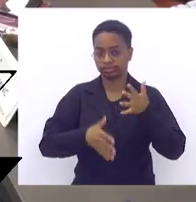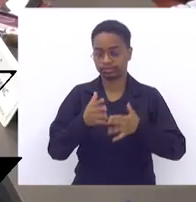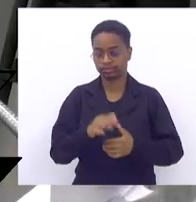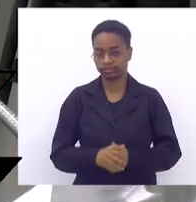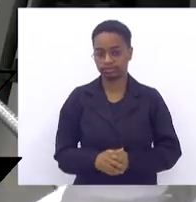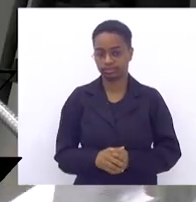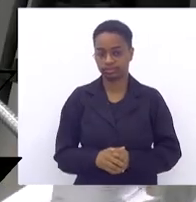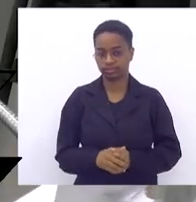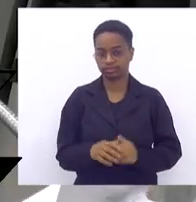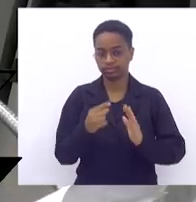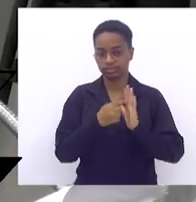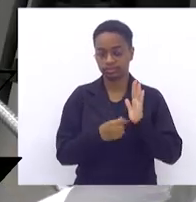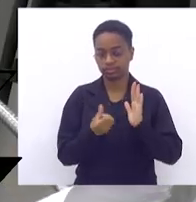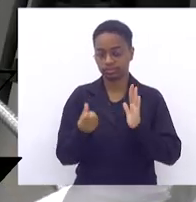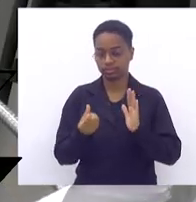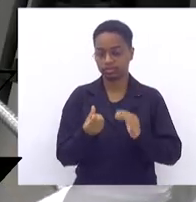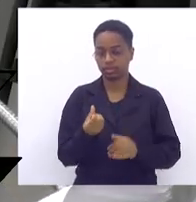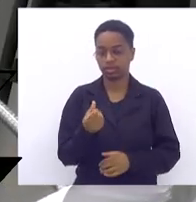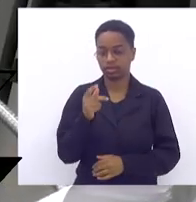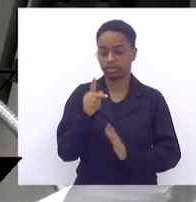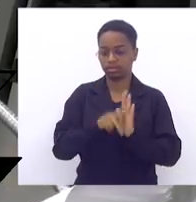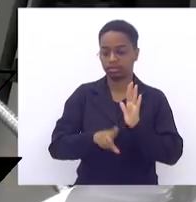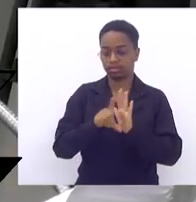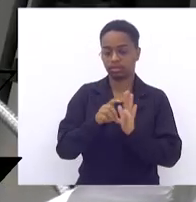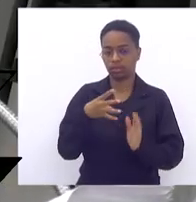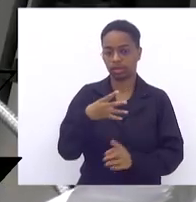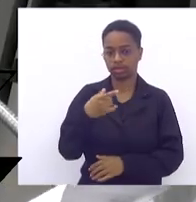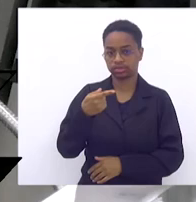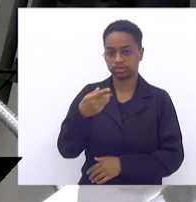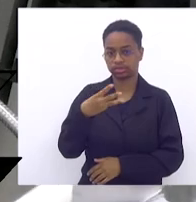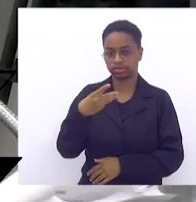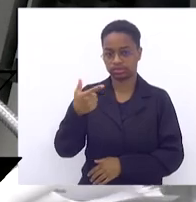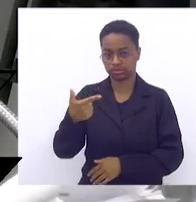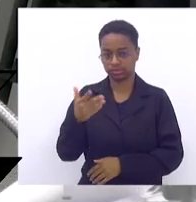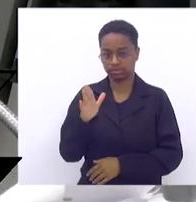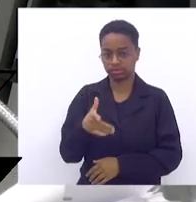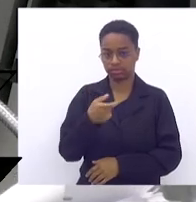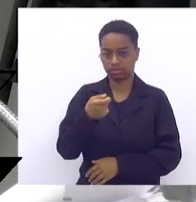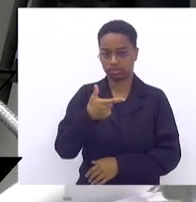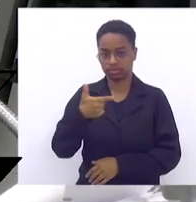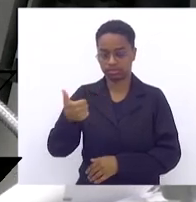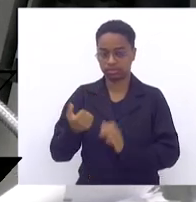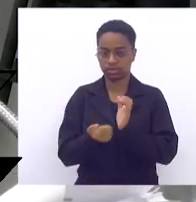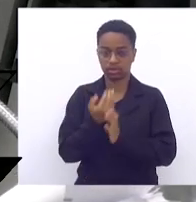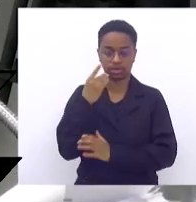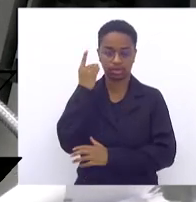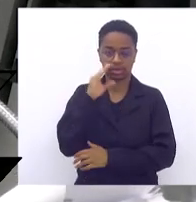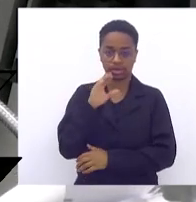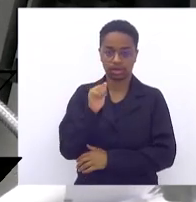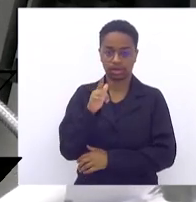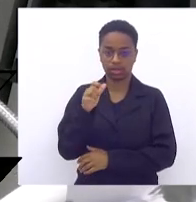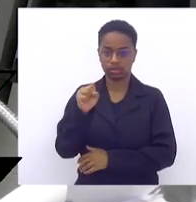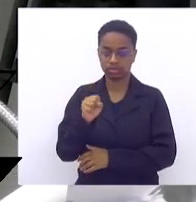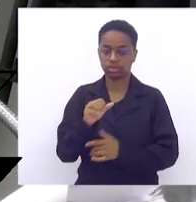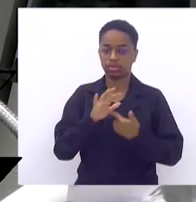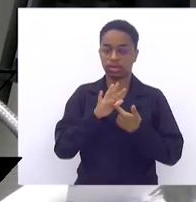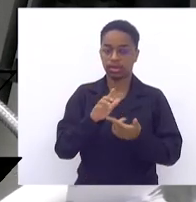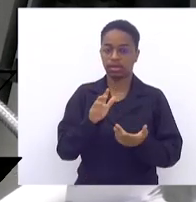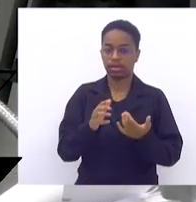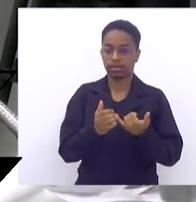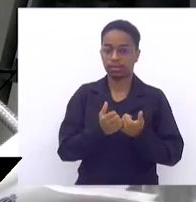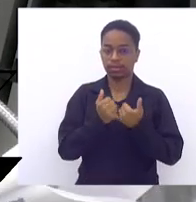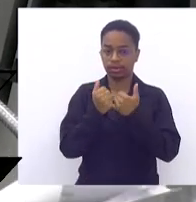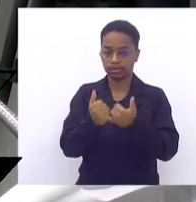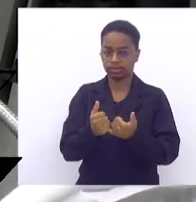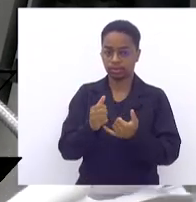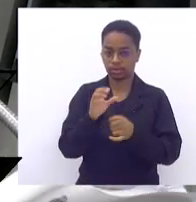Item 6 da pauta, emendas de plenário ao PL 4732 de 21, de autoria do deputado Carlos Macedo, que declara patrimônio cultural do Estado do Rio de Janeiro, o